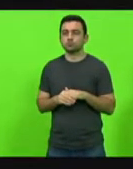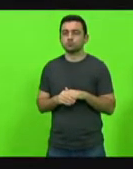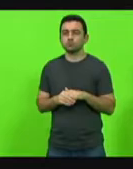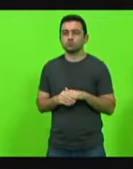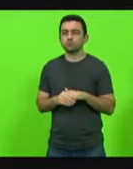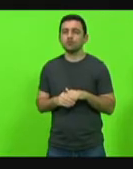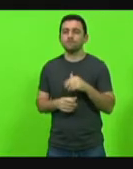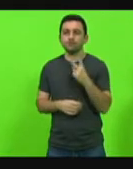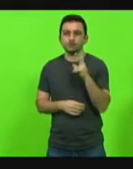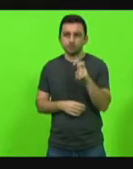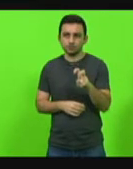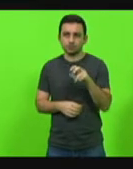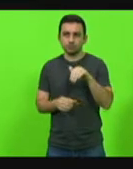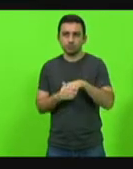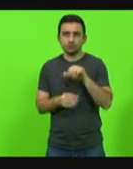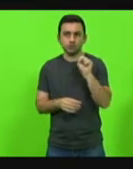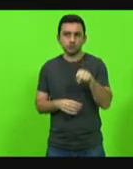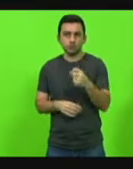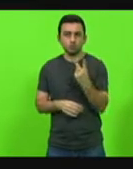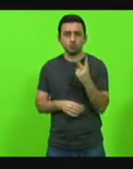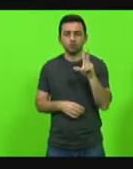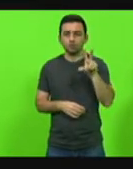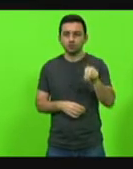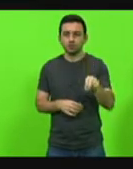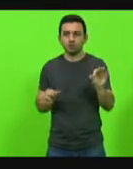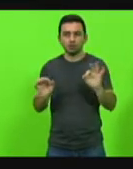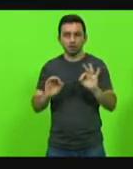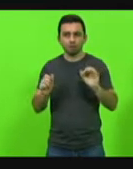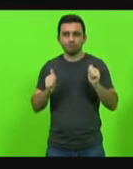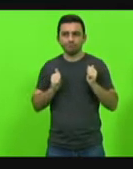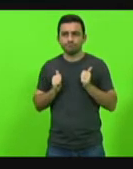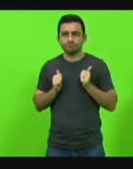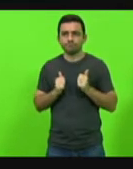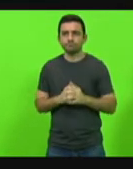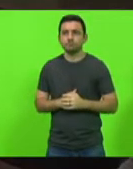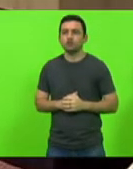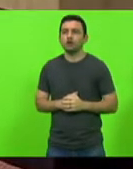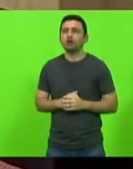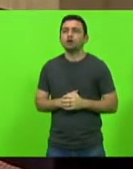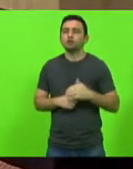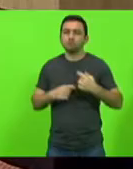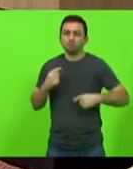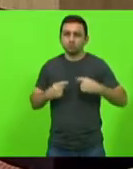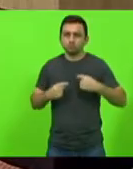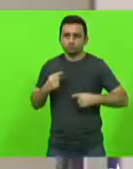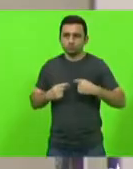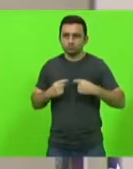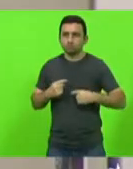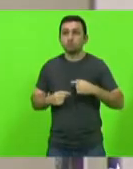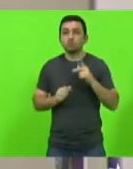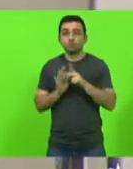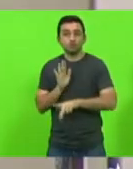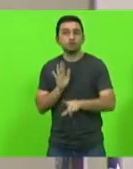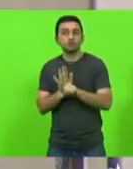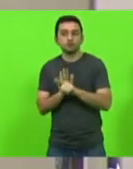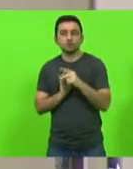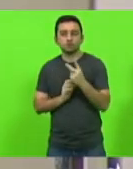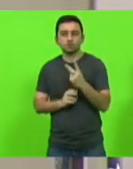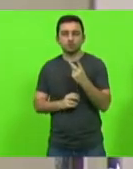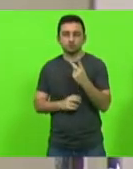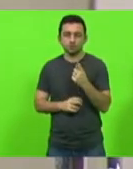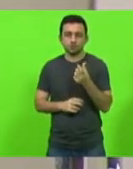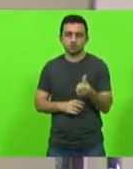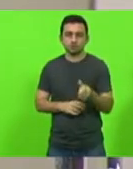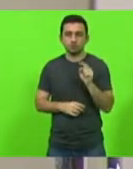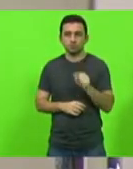25 votos sim 2 votos não nenhuma abstenção está mantido o veto discussão e votação em turno único do projeto de lei 216.4 de